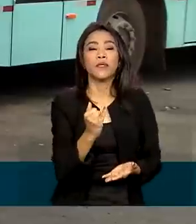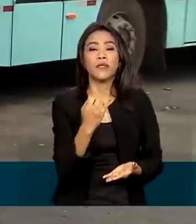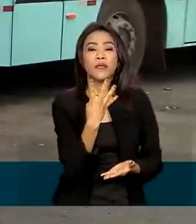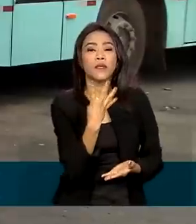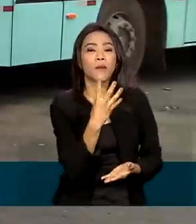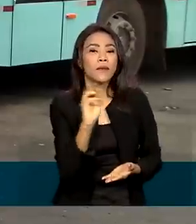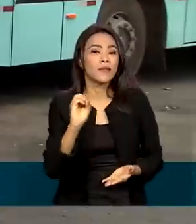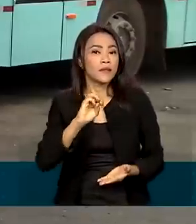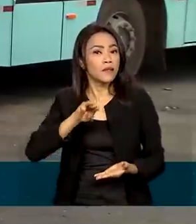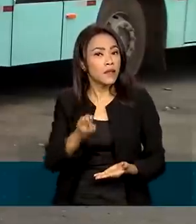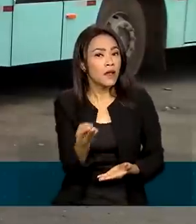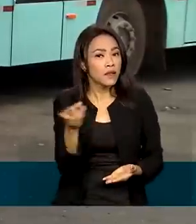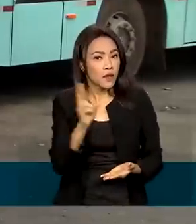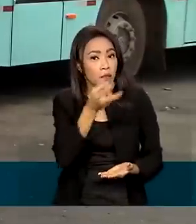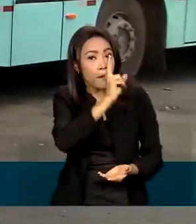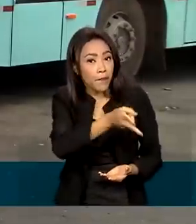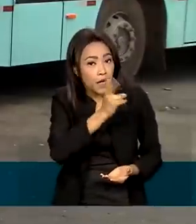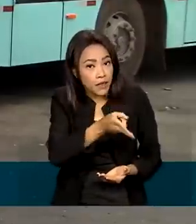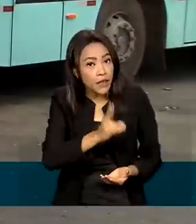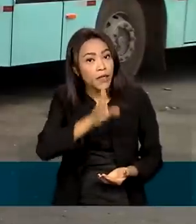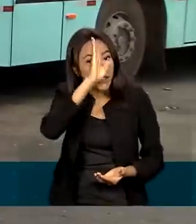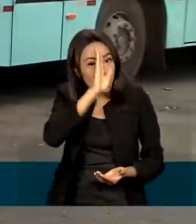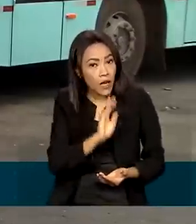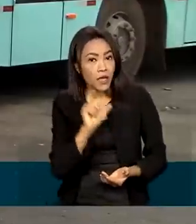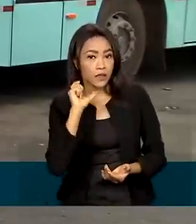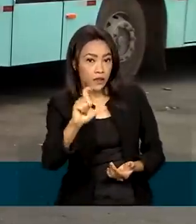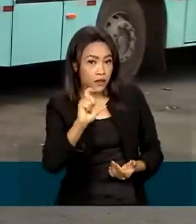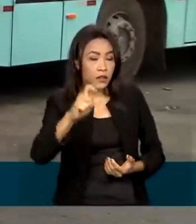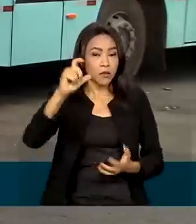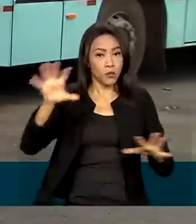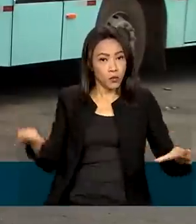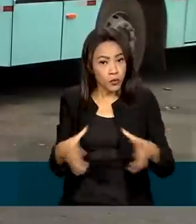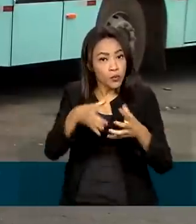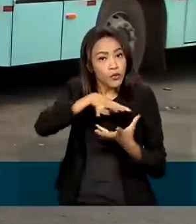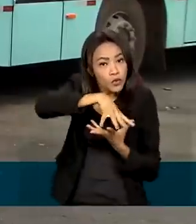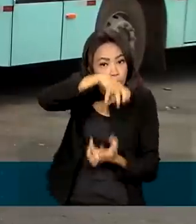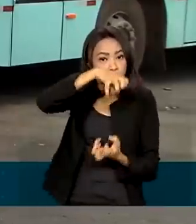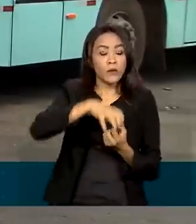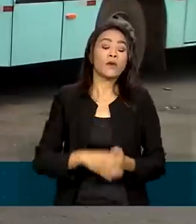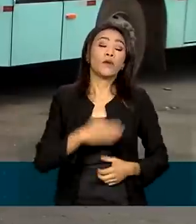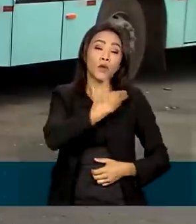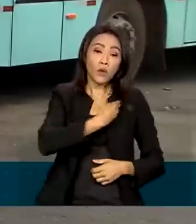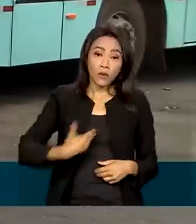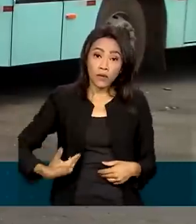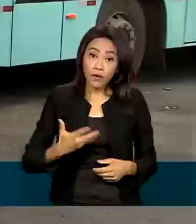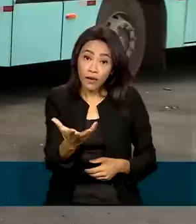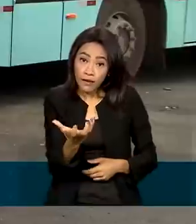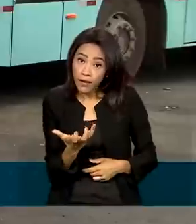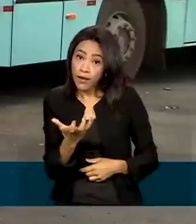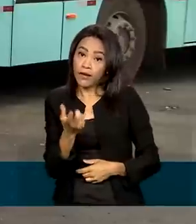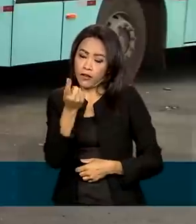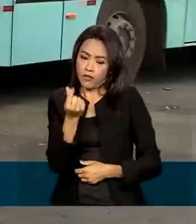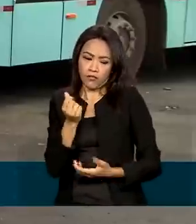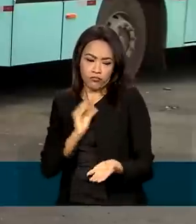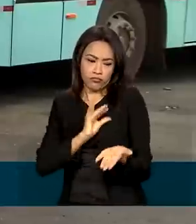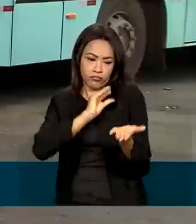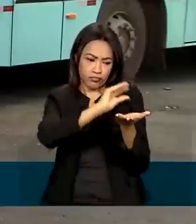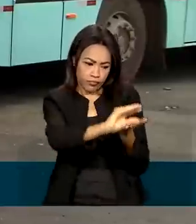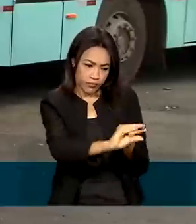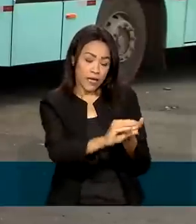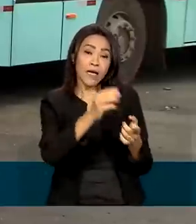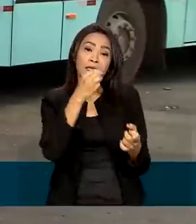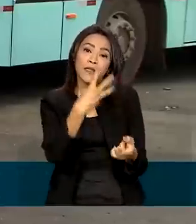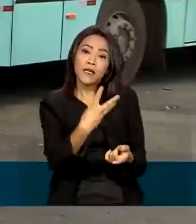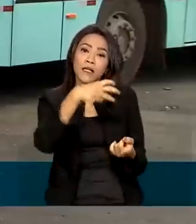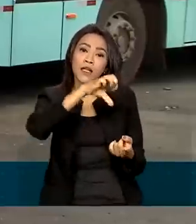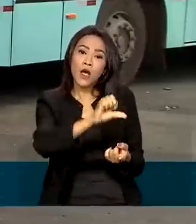R$ 2,4 bilhões de reais para manter a gratuidade aos idosos. E o governo pretende ainda repassar 39 milhões